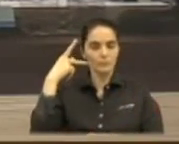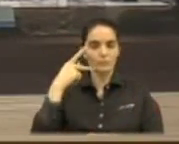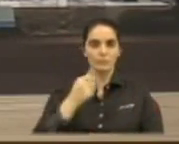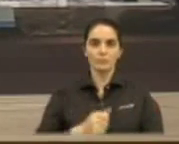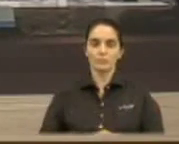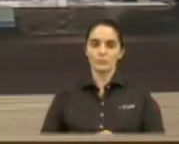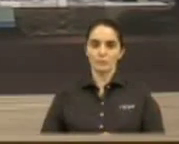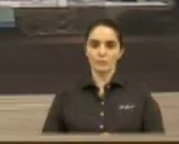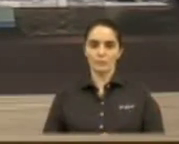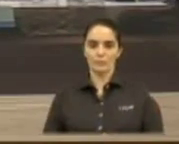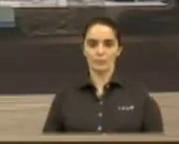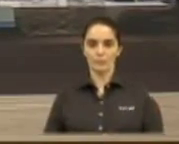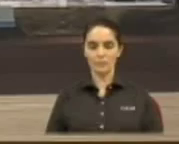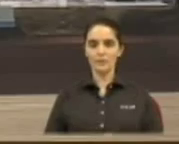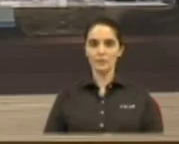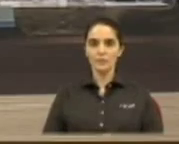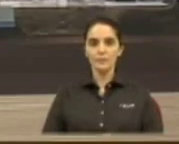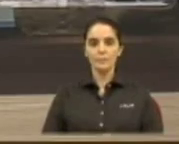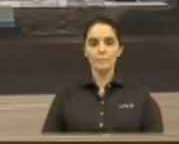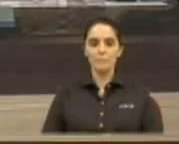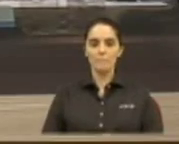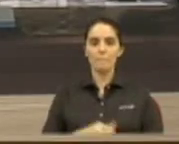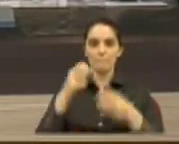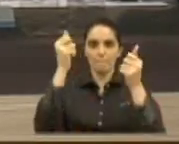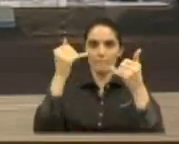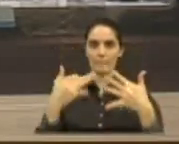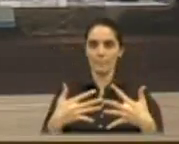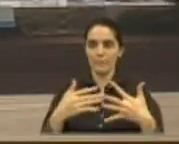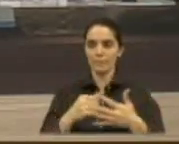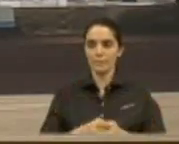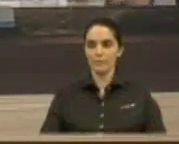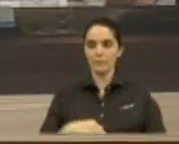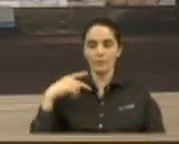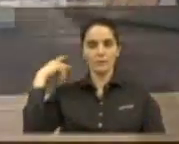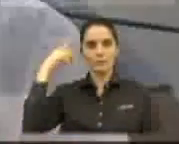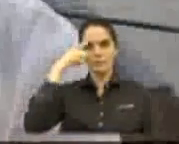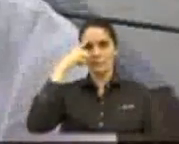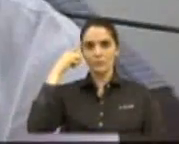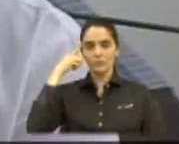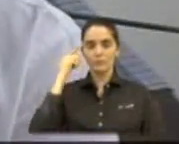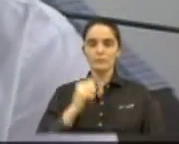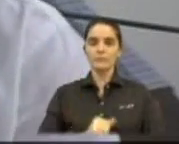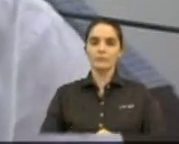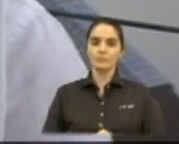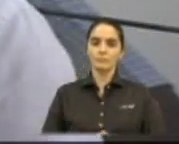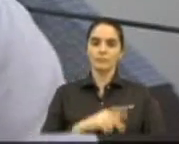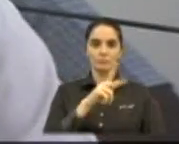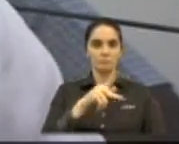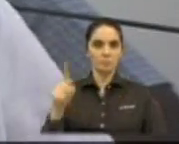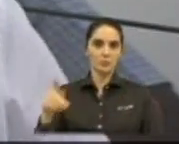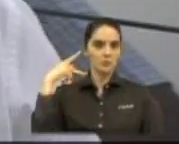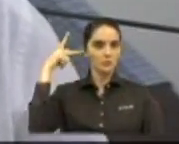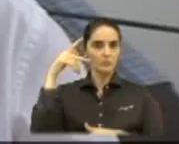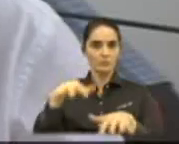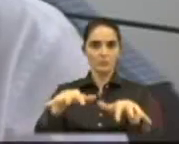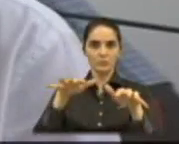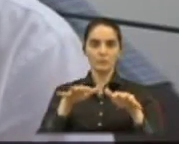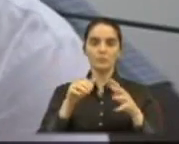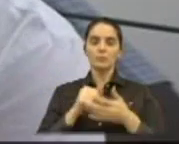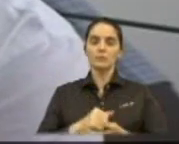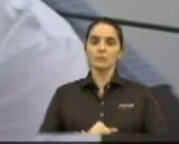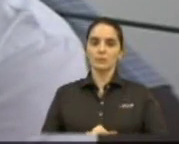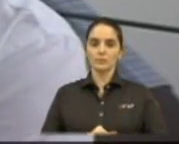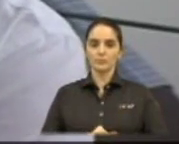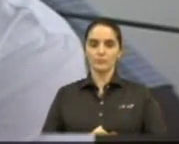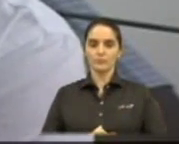senhores vereadores. Para justificativo, vereador Dr. Júlio. Senhor presidente, nobres pares públicos aqui presentes,